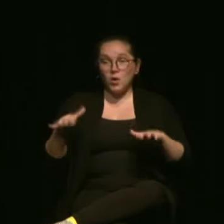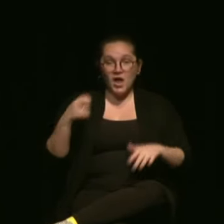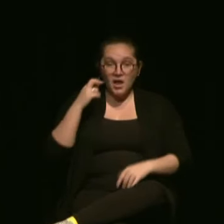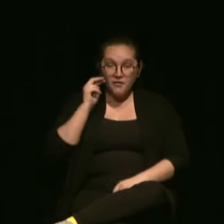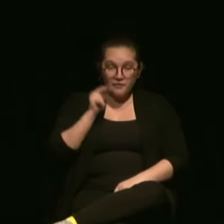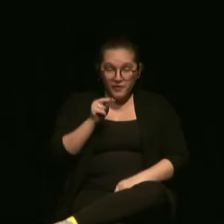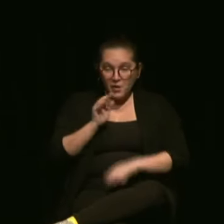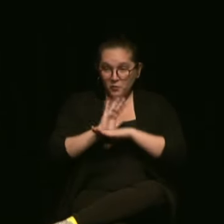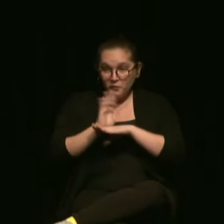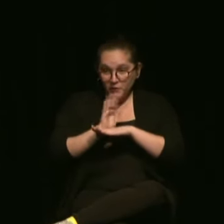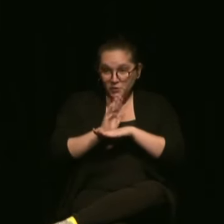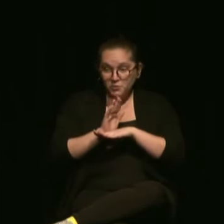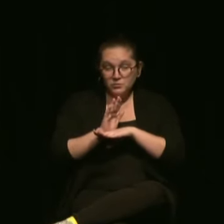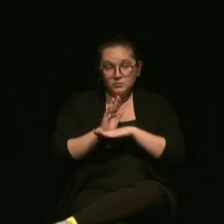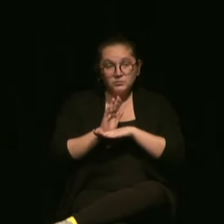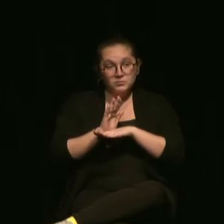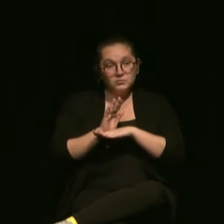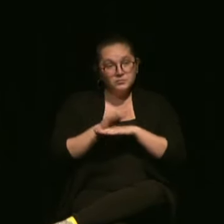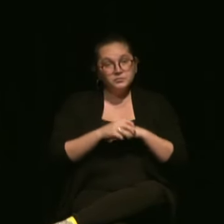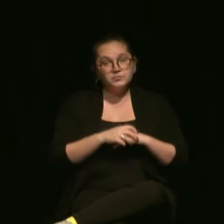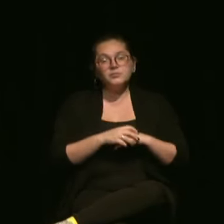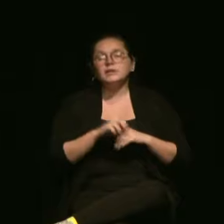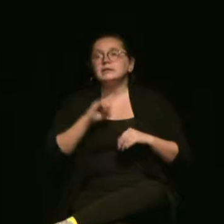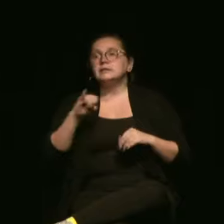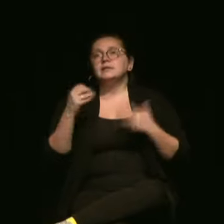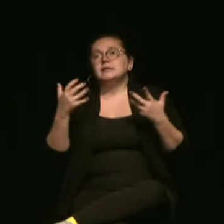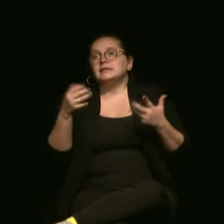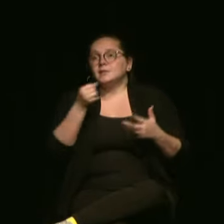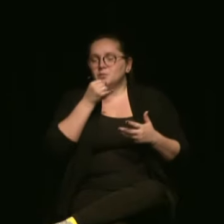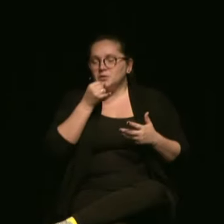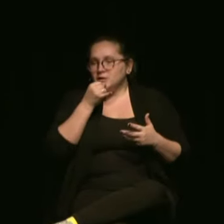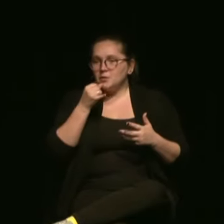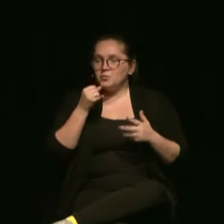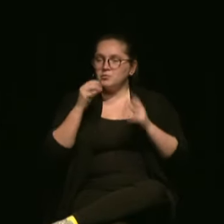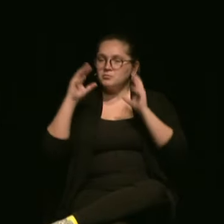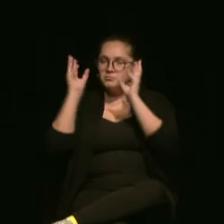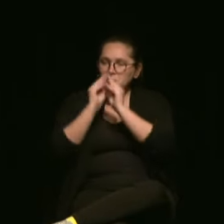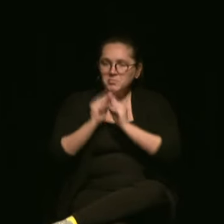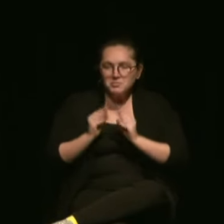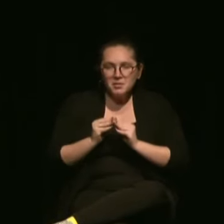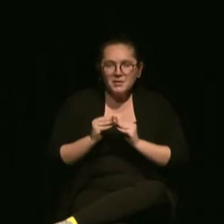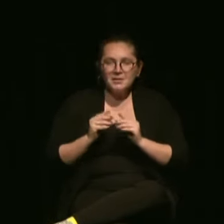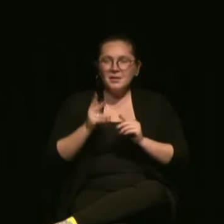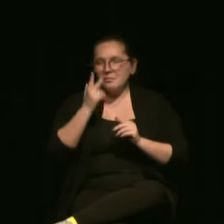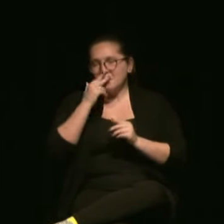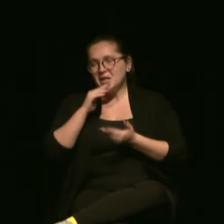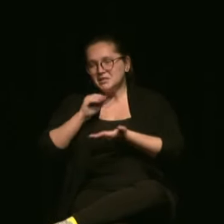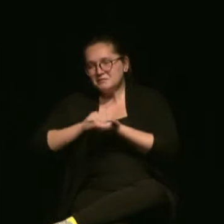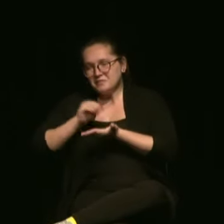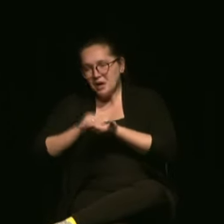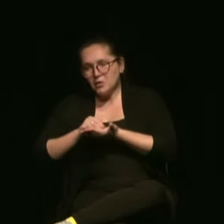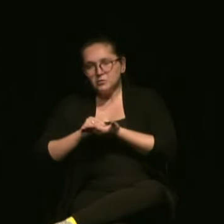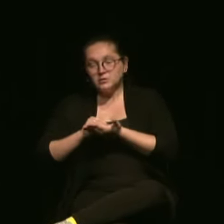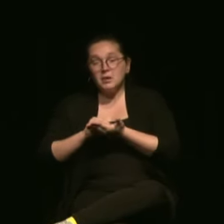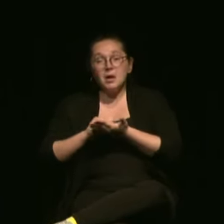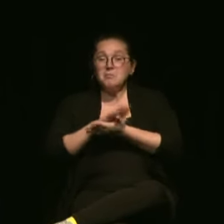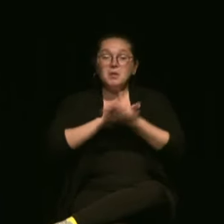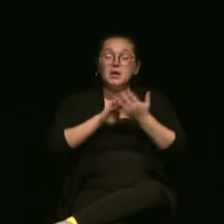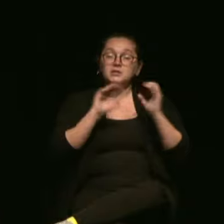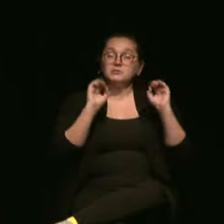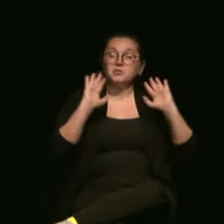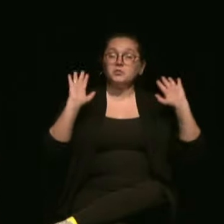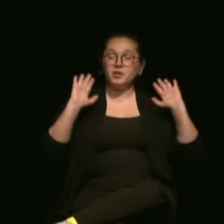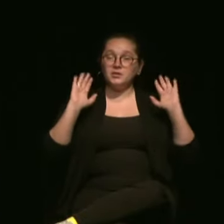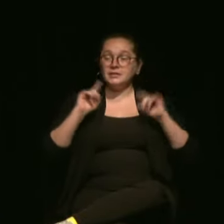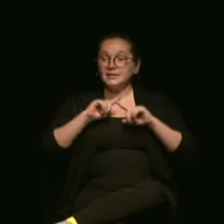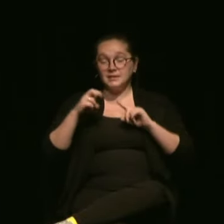vídeo, se elas quisessem fazer uma, sabe, mimetizar, que é pobre, né? Ninguém fez isso. Mas era uma opção, se elas